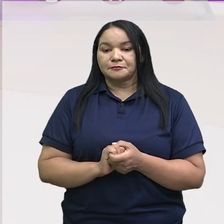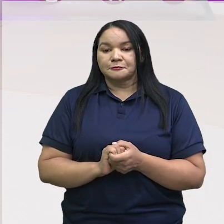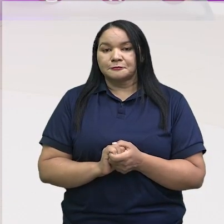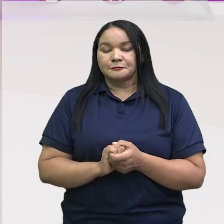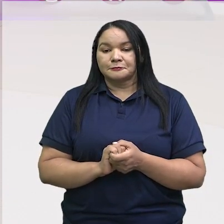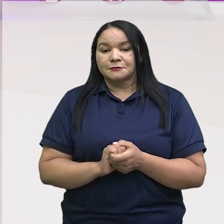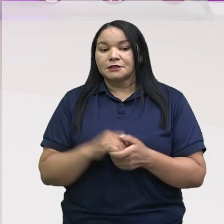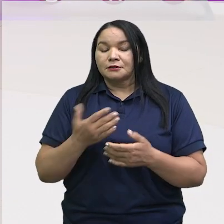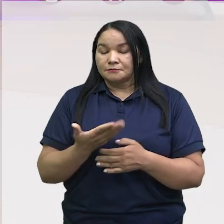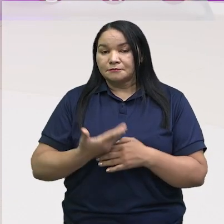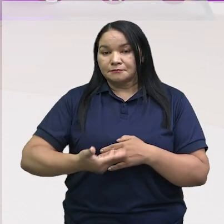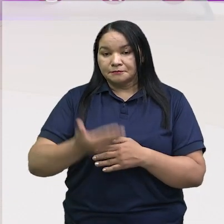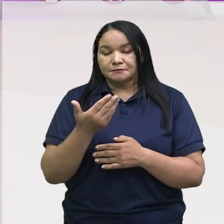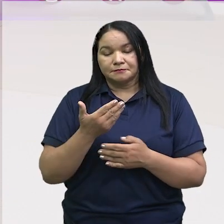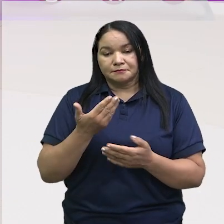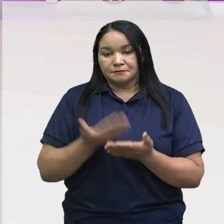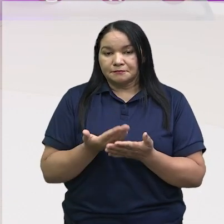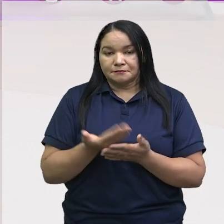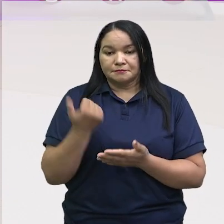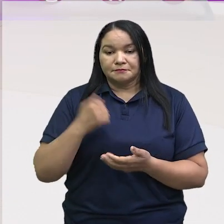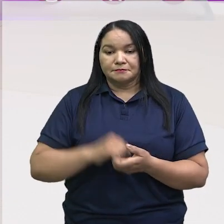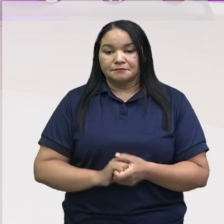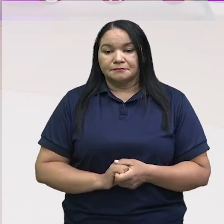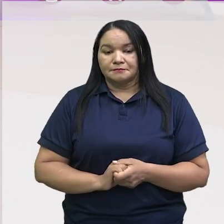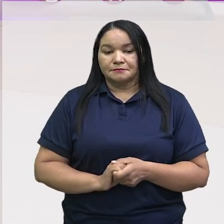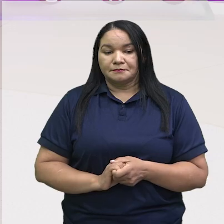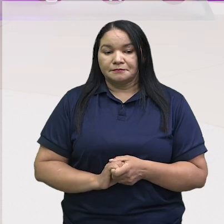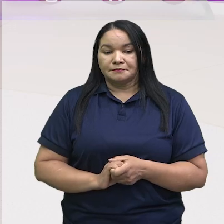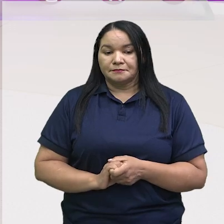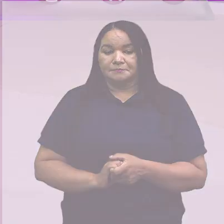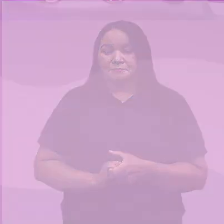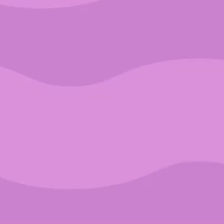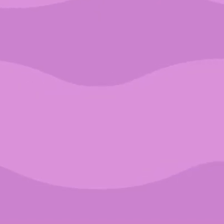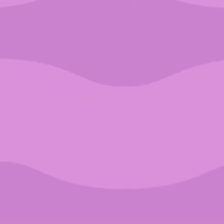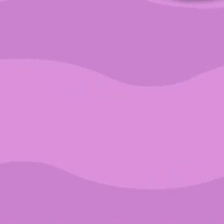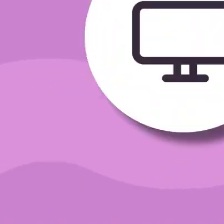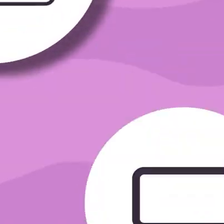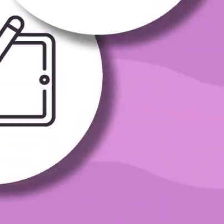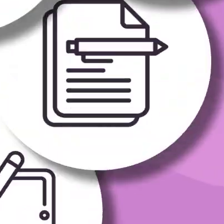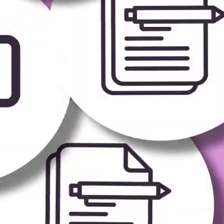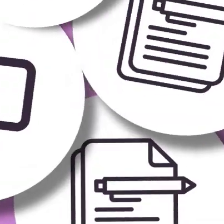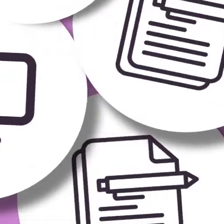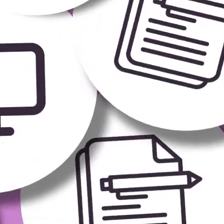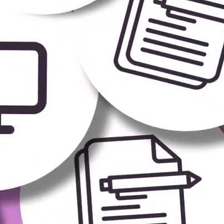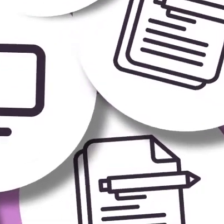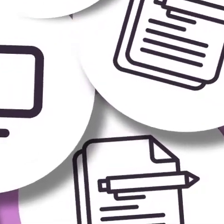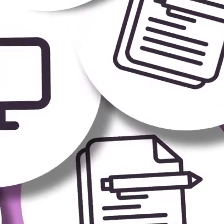pessoal, dito isto, vamos dar início agora à nossa aula.